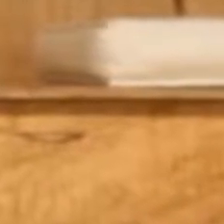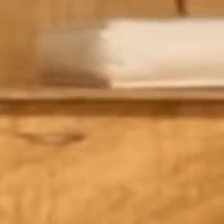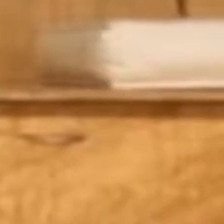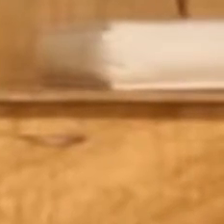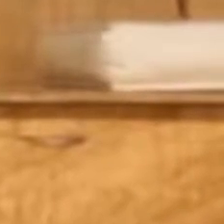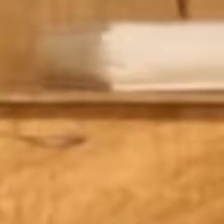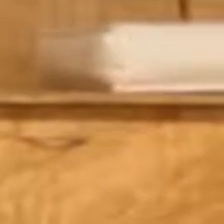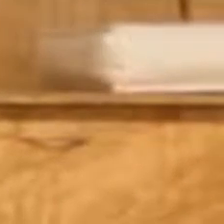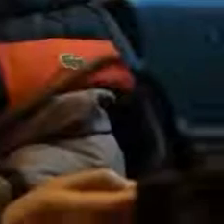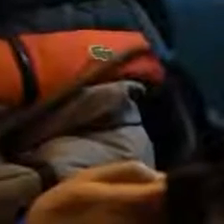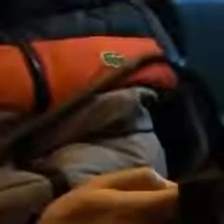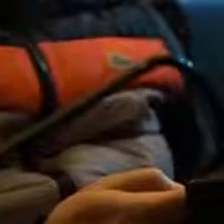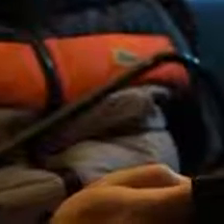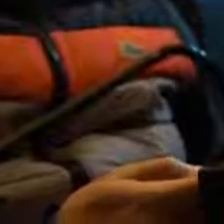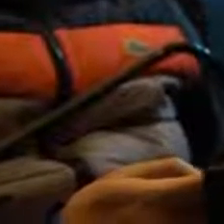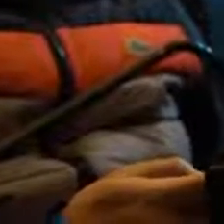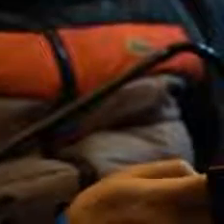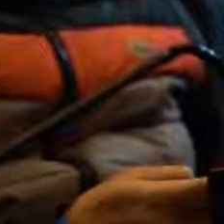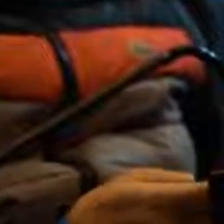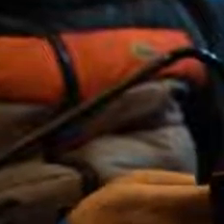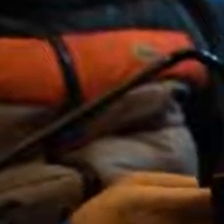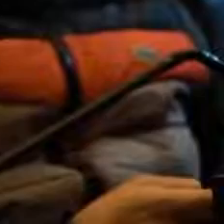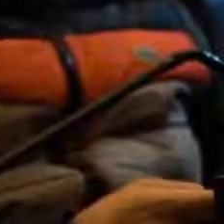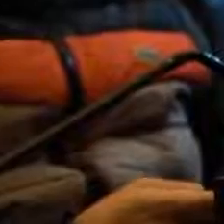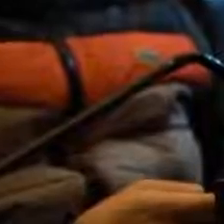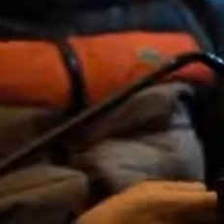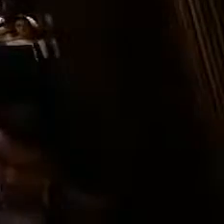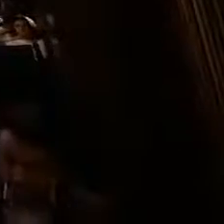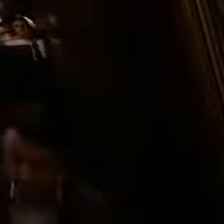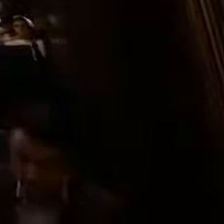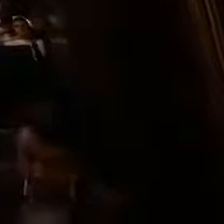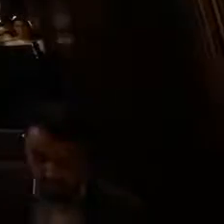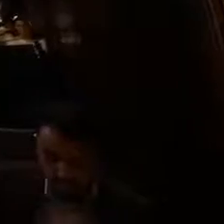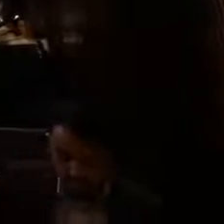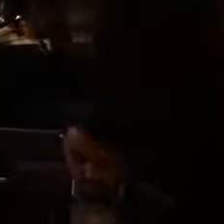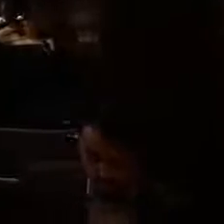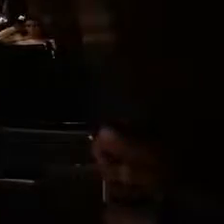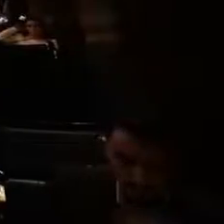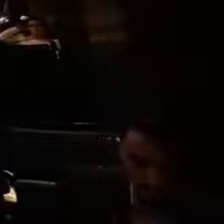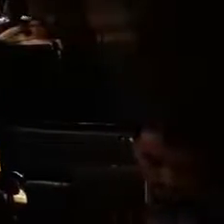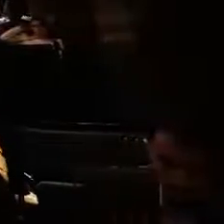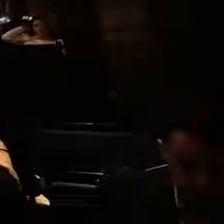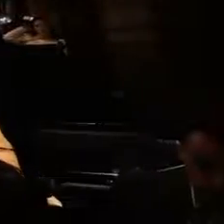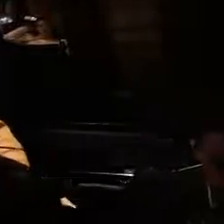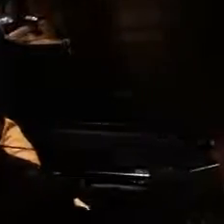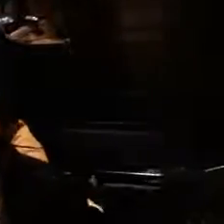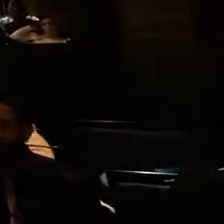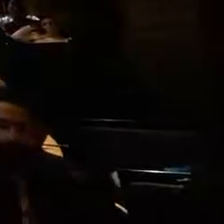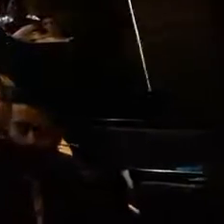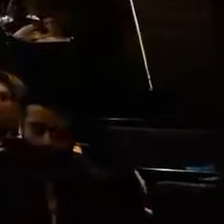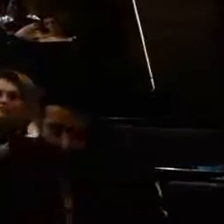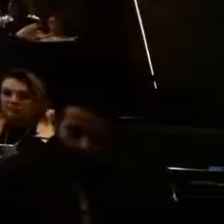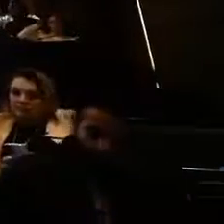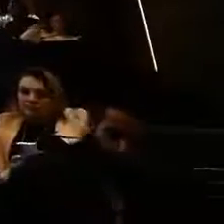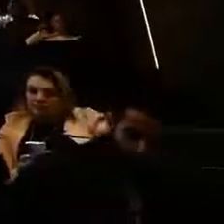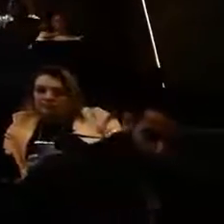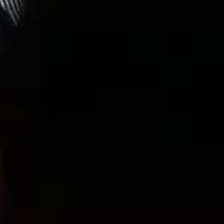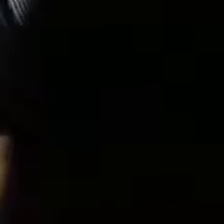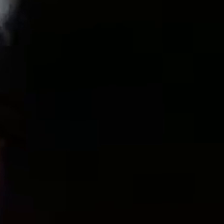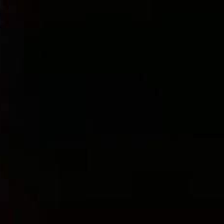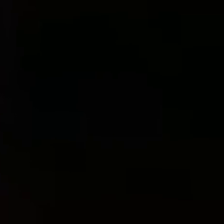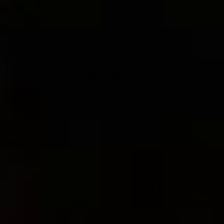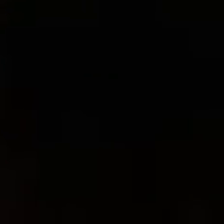foi o desempenho do curso, e onde você vai poder dizer pontos a melhorar e, principalmente, trazer sugestões, novos